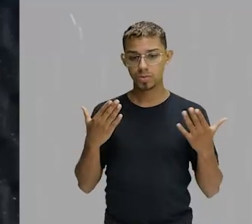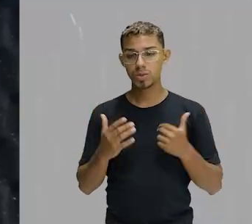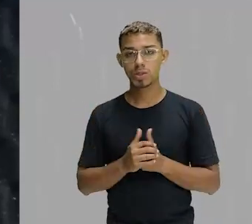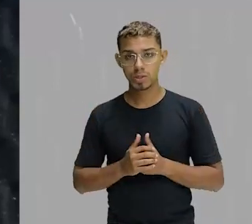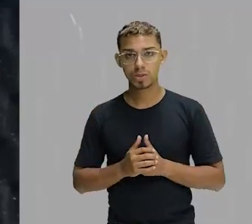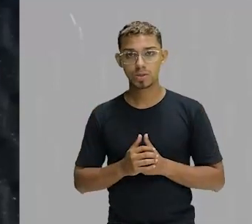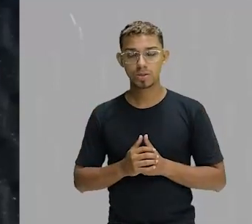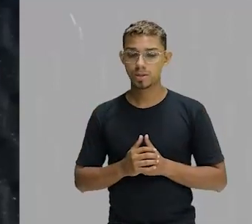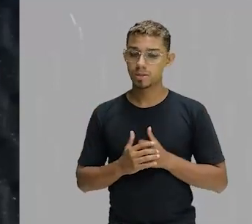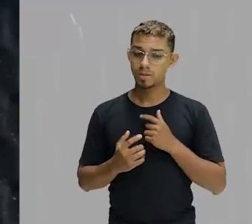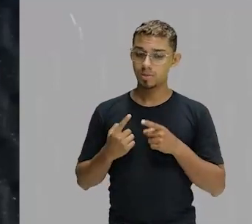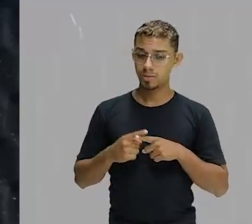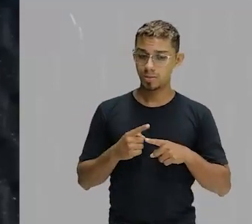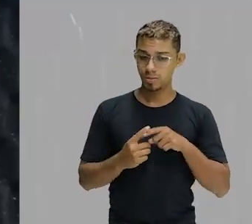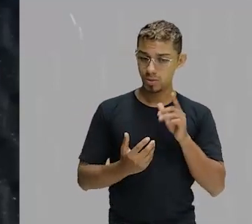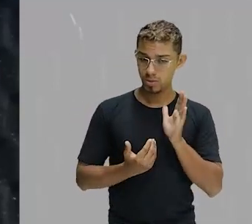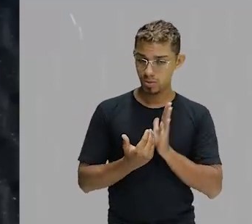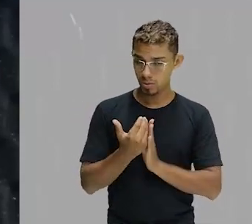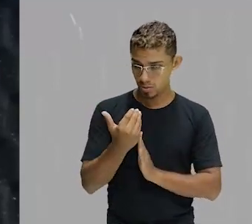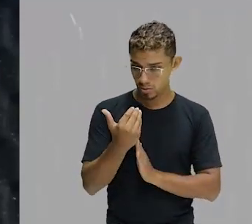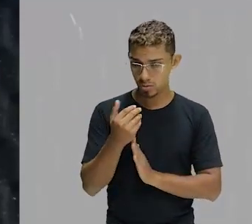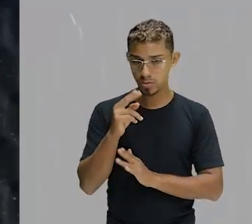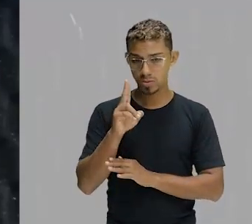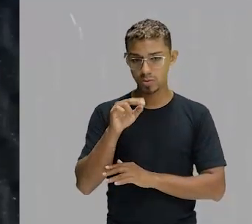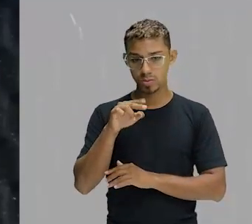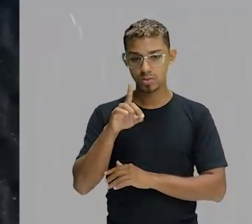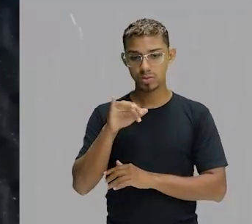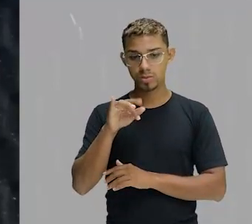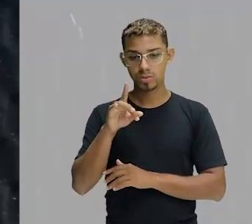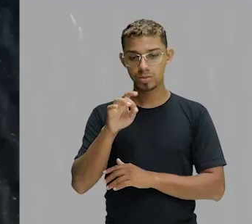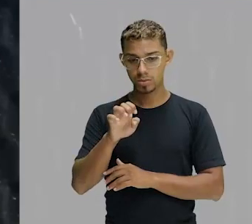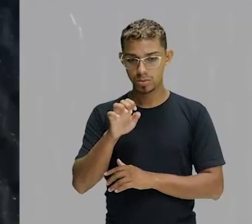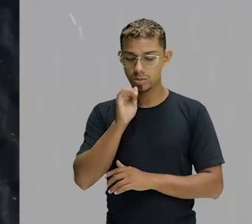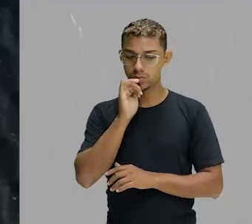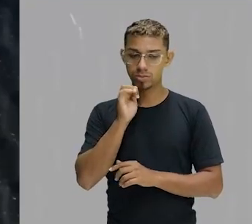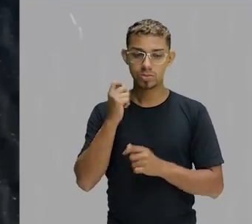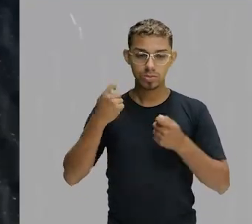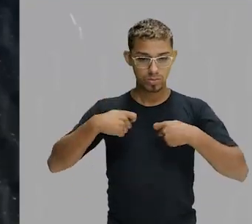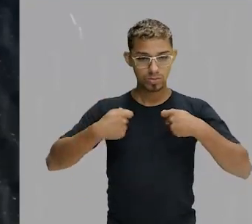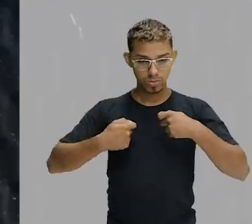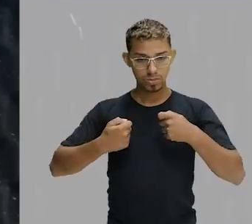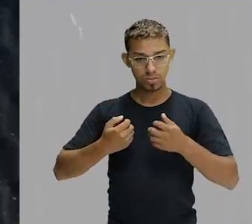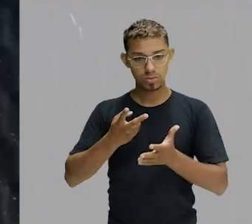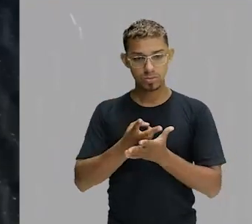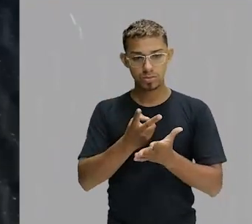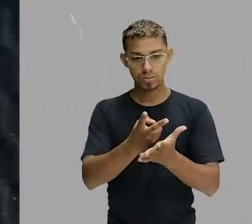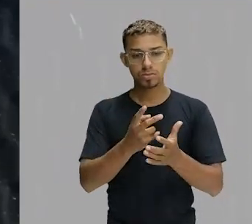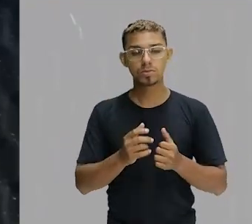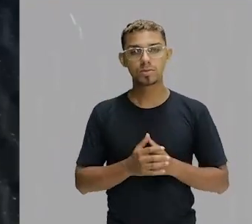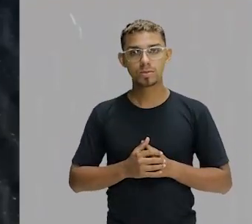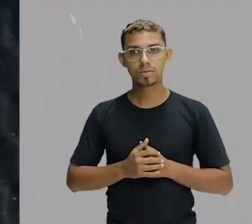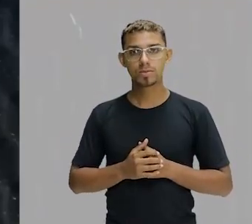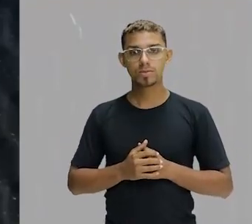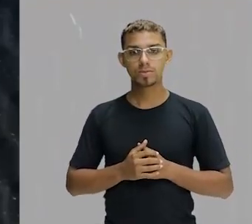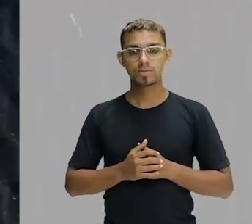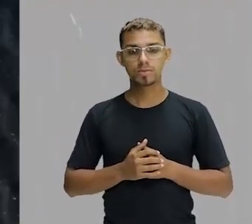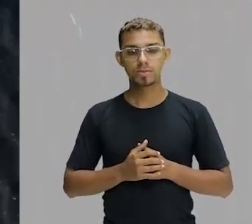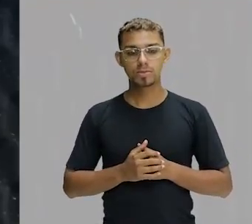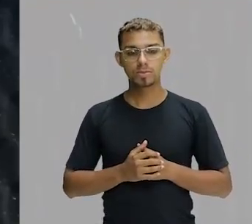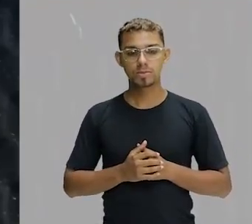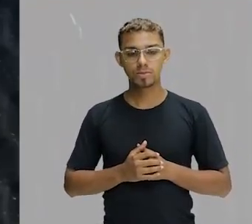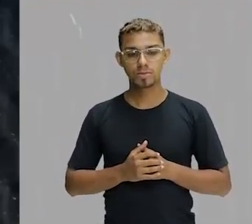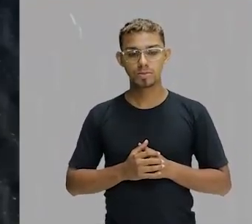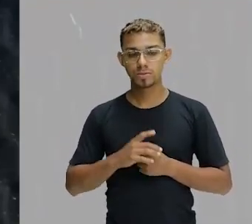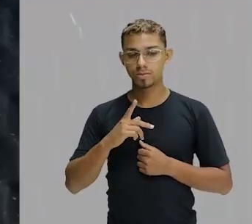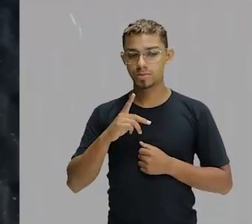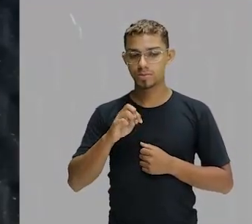Porque se ele começou de uma unidade de medida, essa unidade de medida tem que ser mantida, tá bom? Então, o